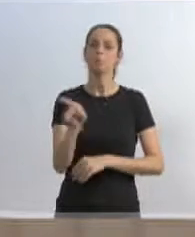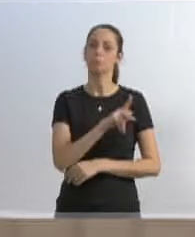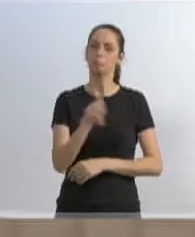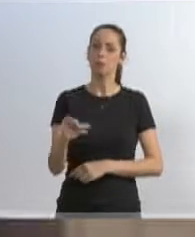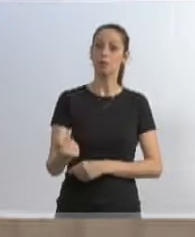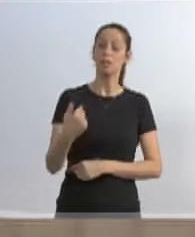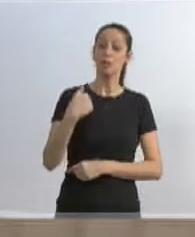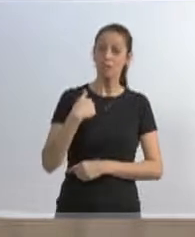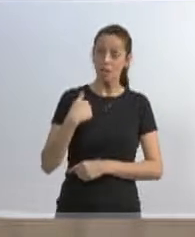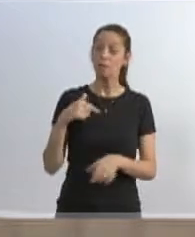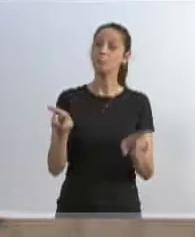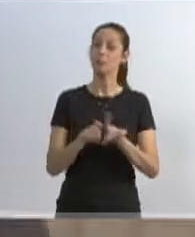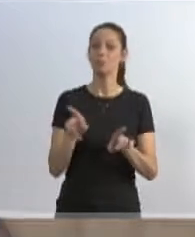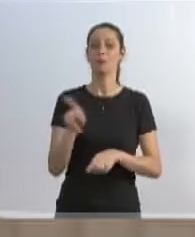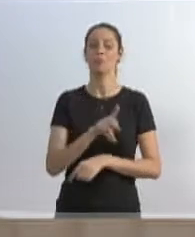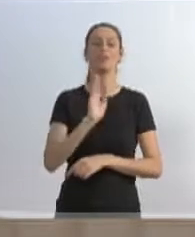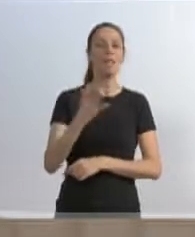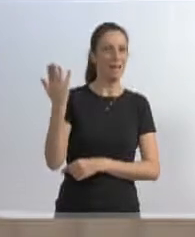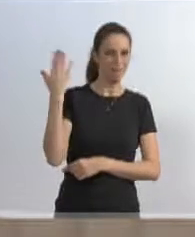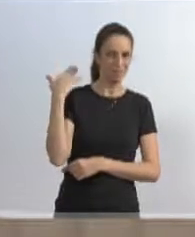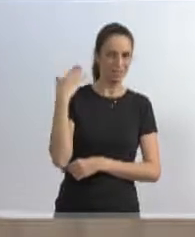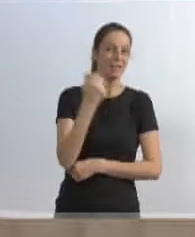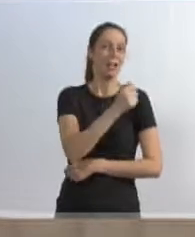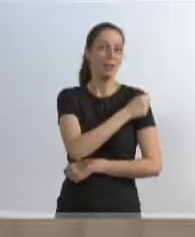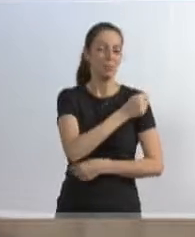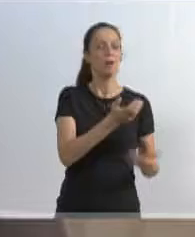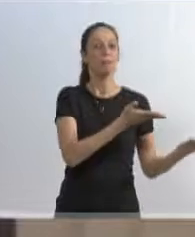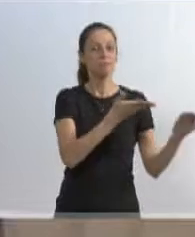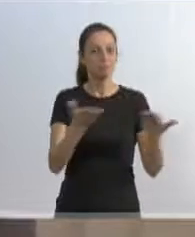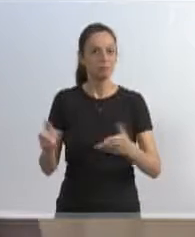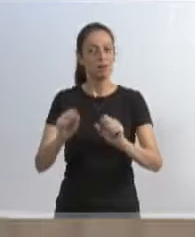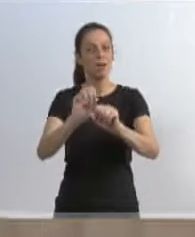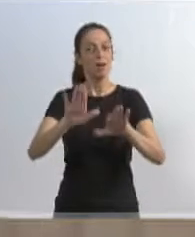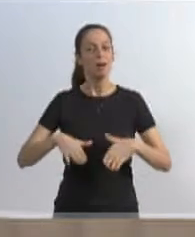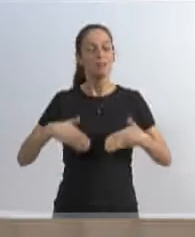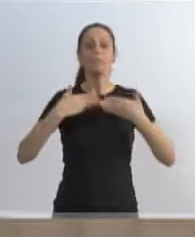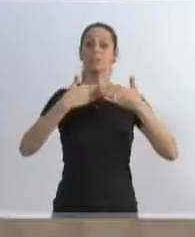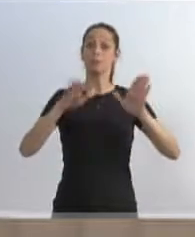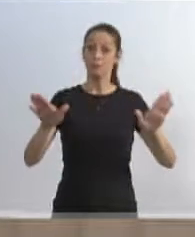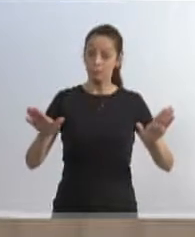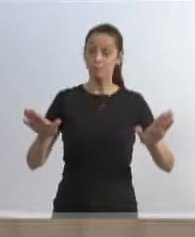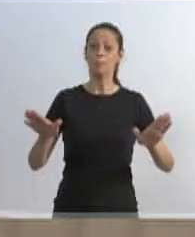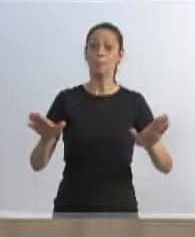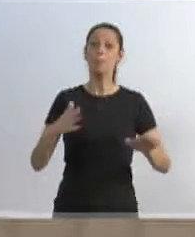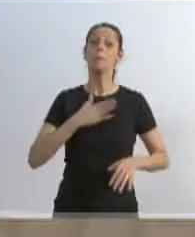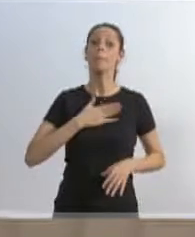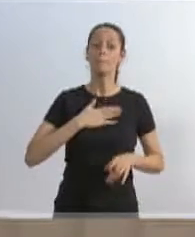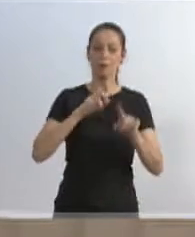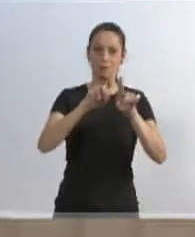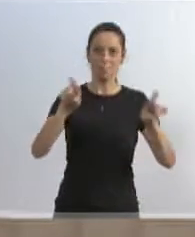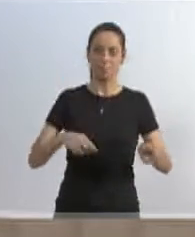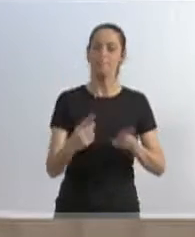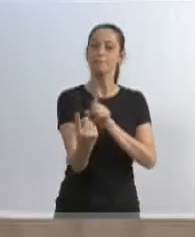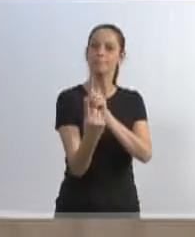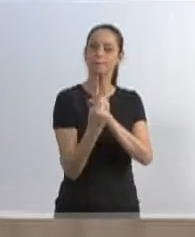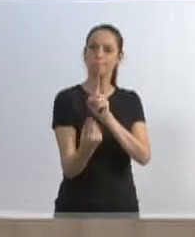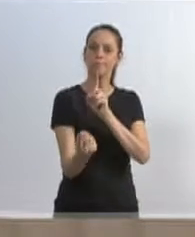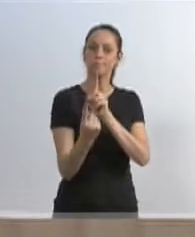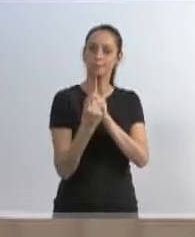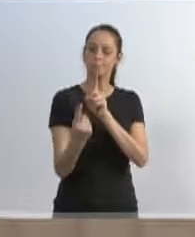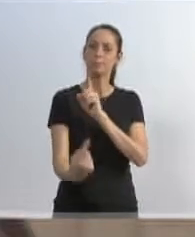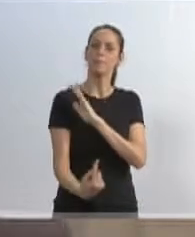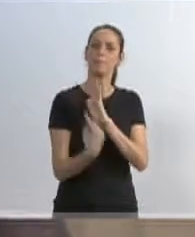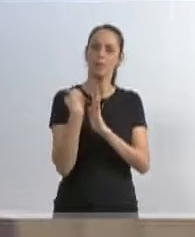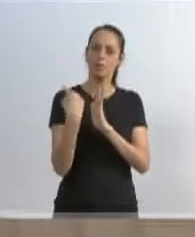professor inclusive já trouxe meus alunos para audiência pública e eu tenho recebido no meu gabinete e outros acadêmicos fazendo trabalhos